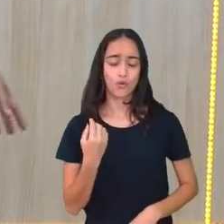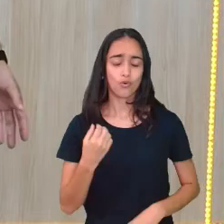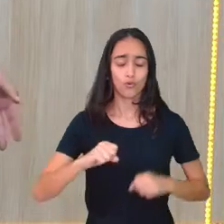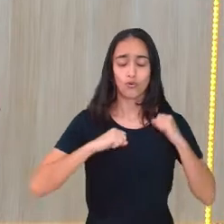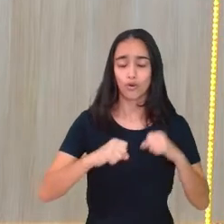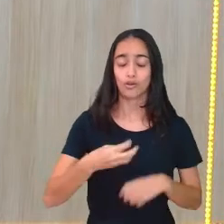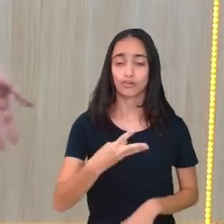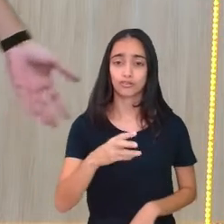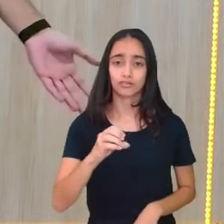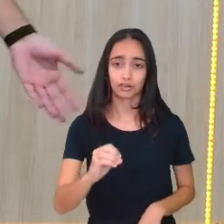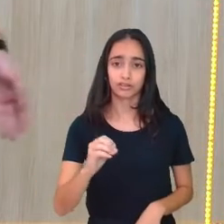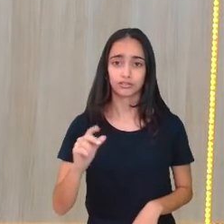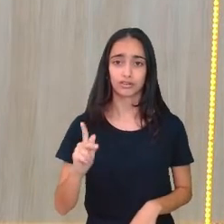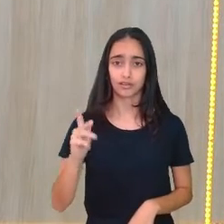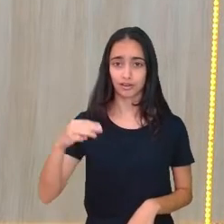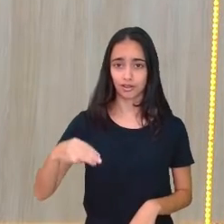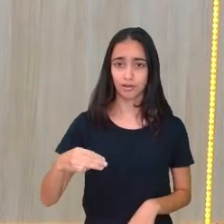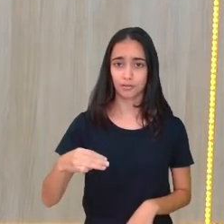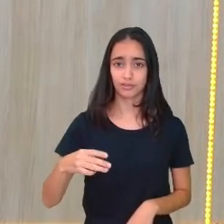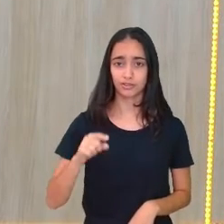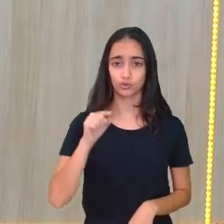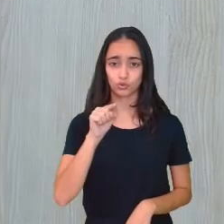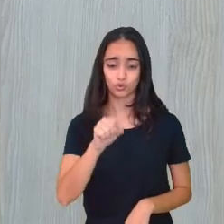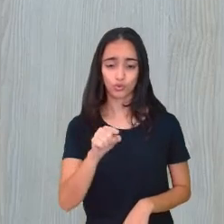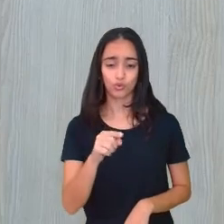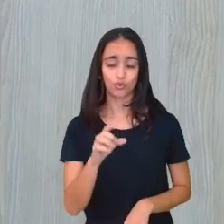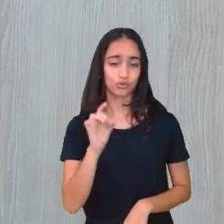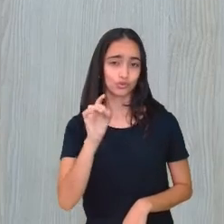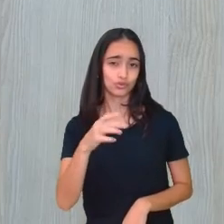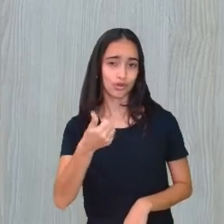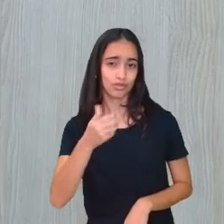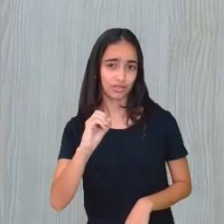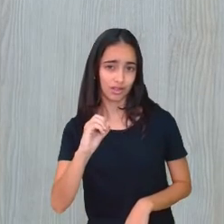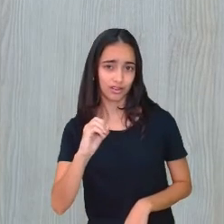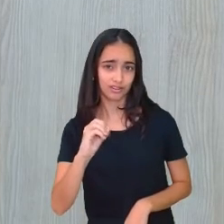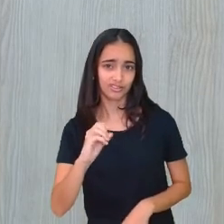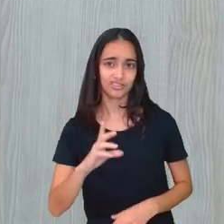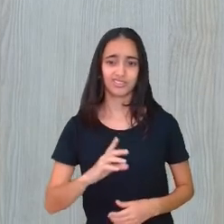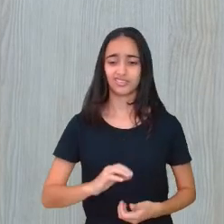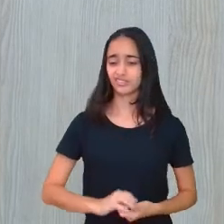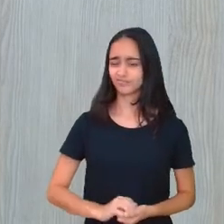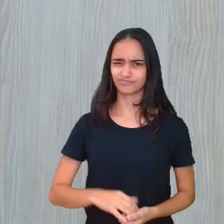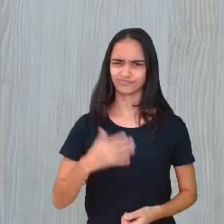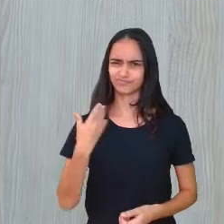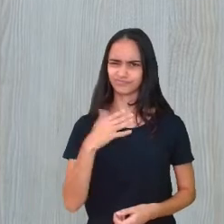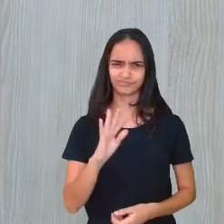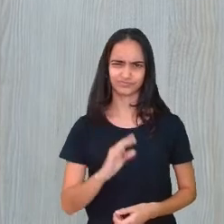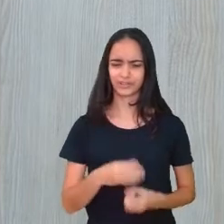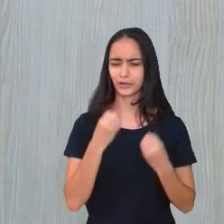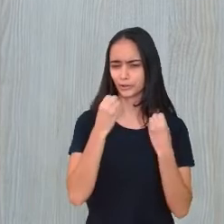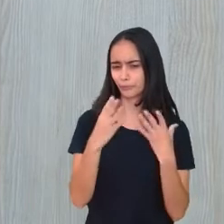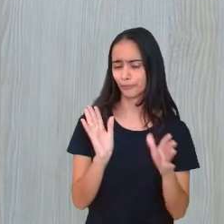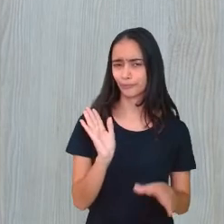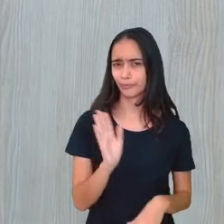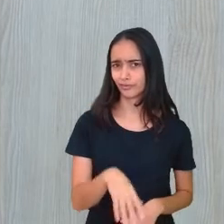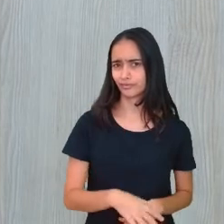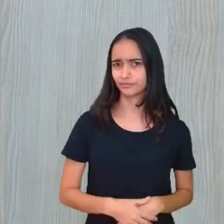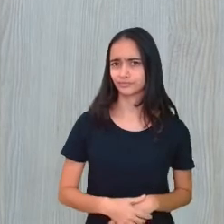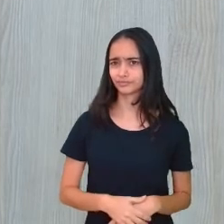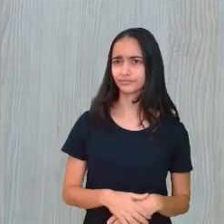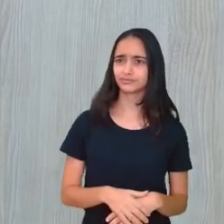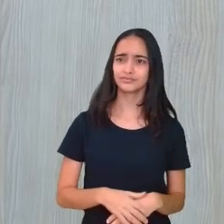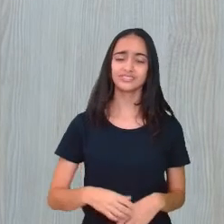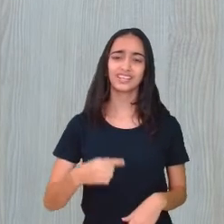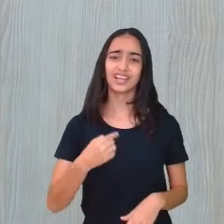10. Que bom você que corre 30. Eu geralmente parabenizo, que bom. As minhas 3 hérnias não deixam, mas eu